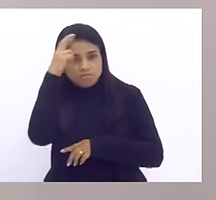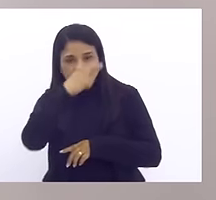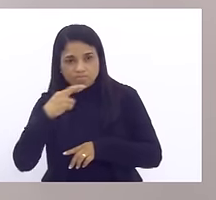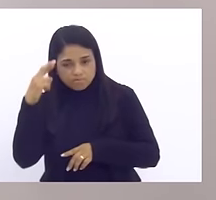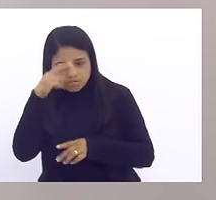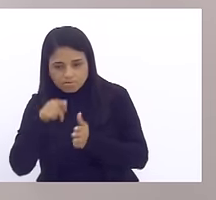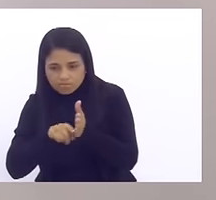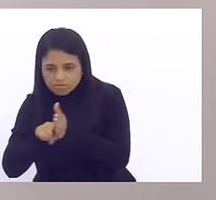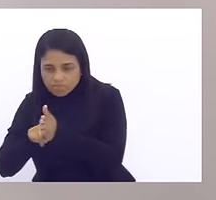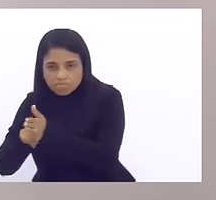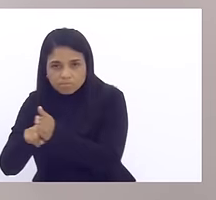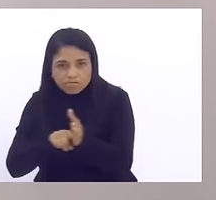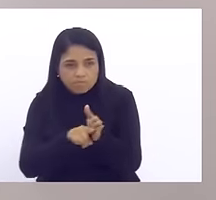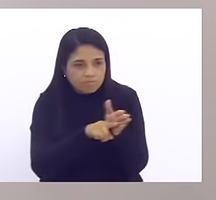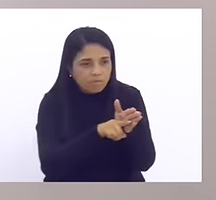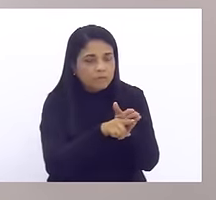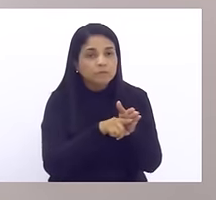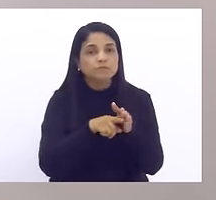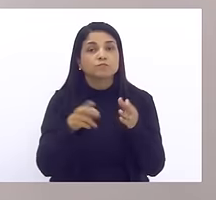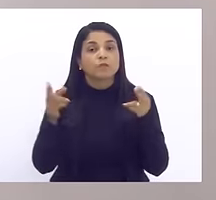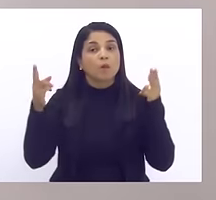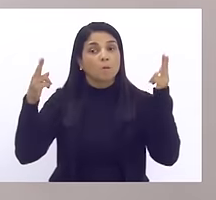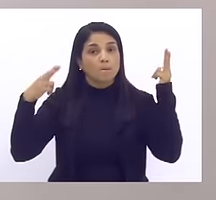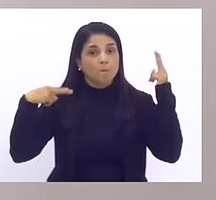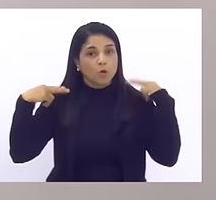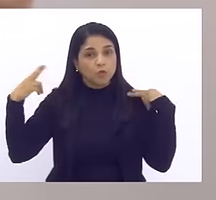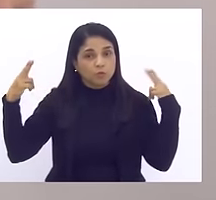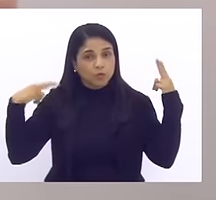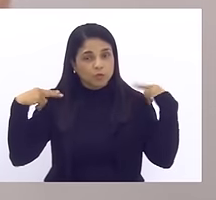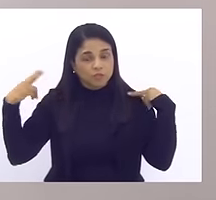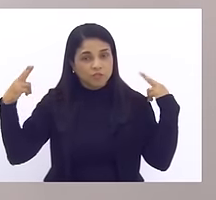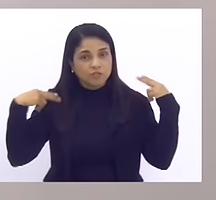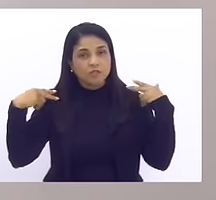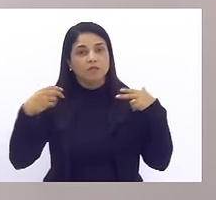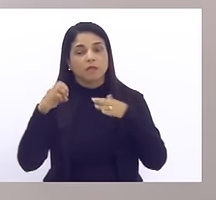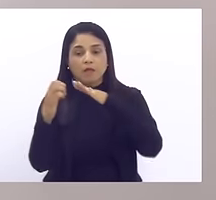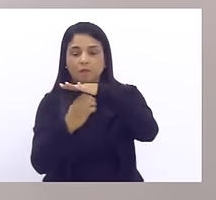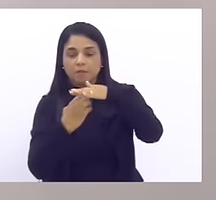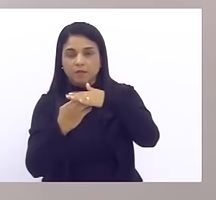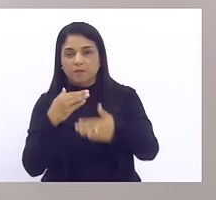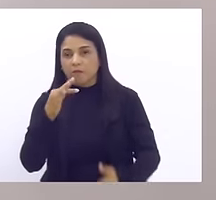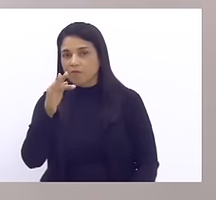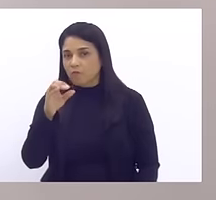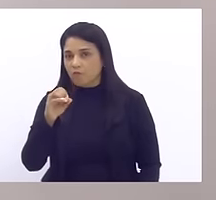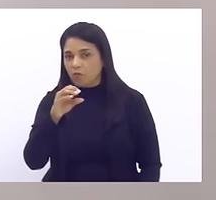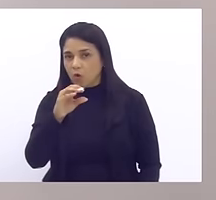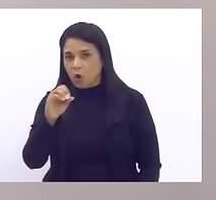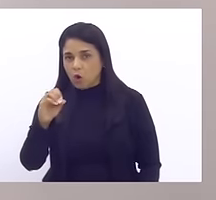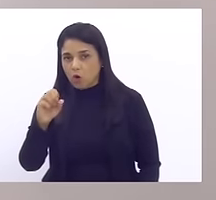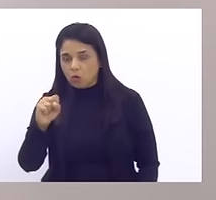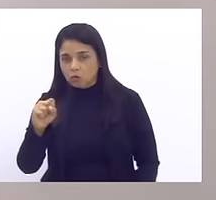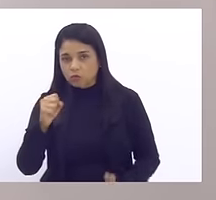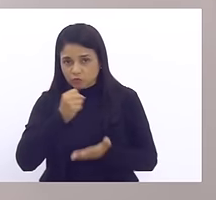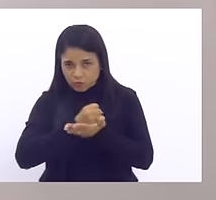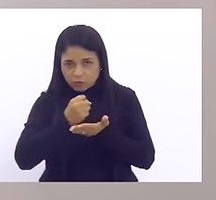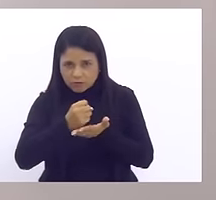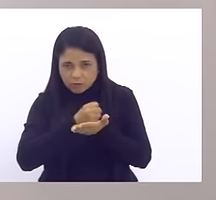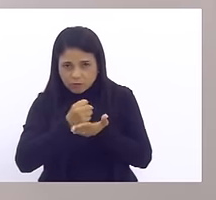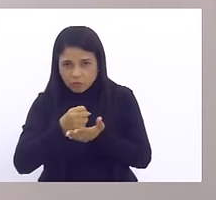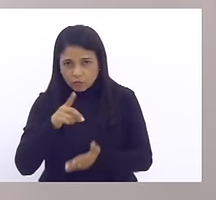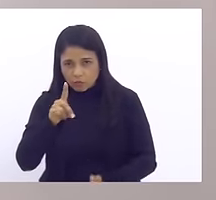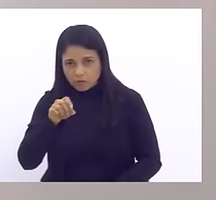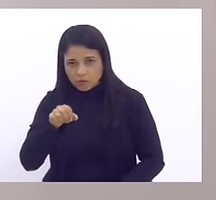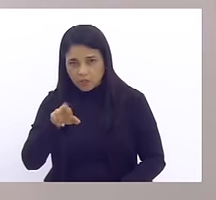que motoristas podem afirmar motorista da empresa Focus tem relação contratual com o delta empresa foco